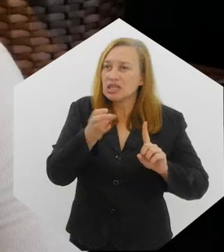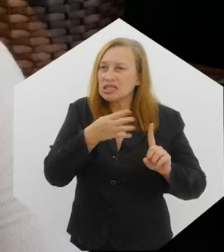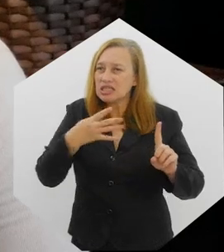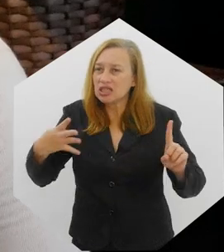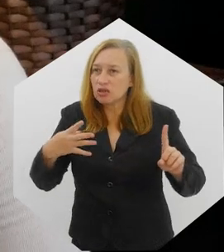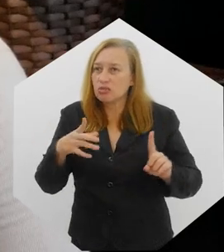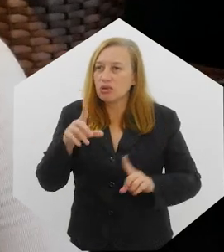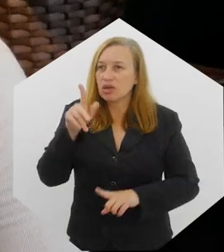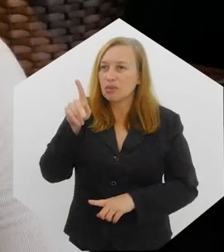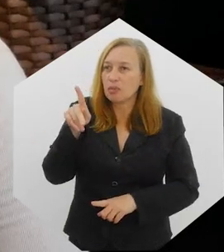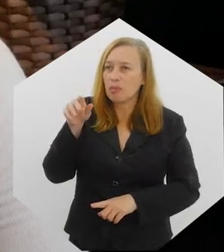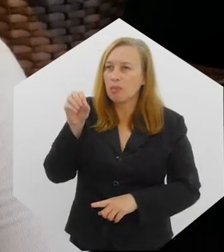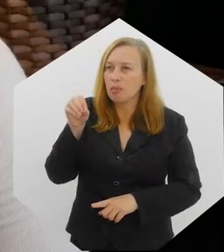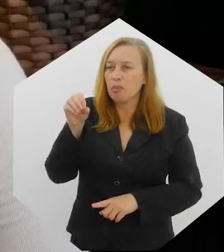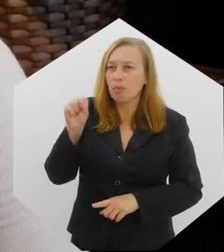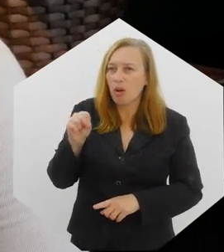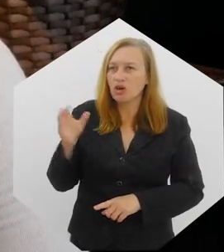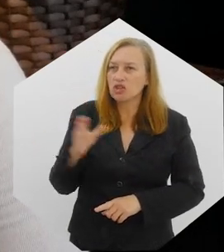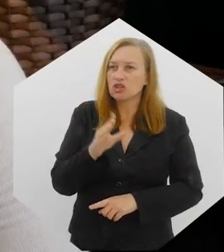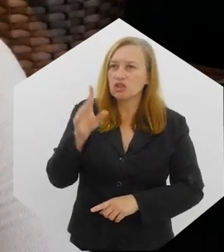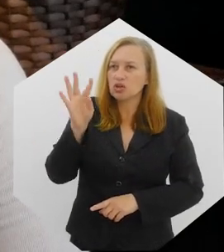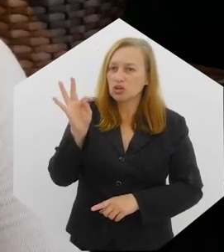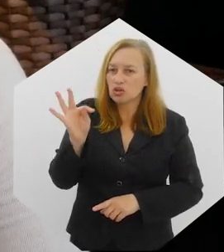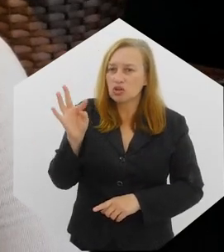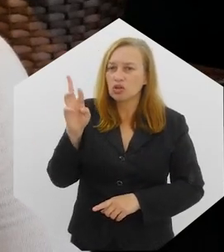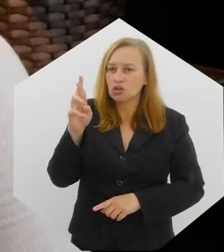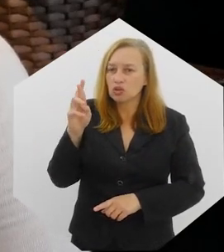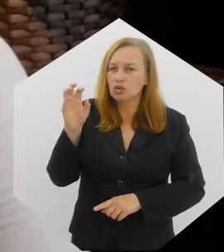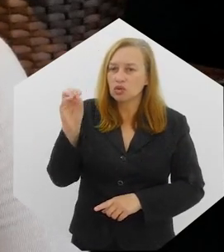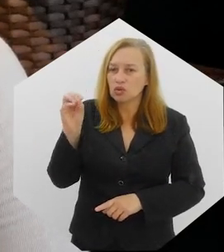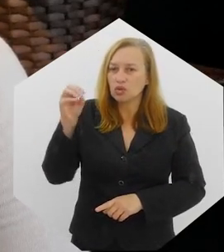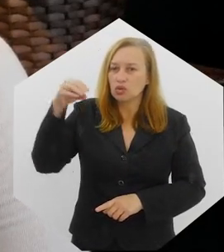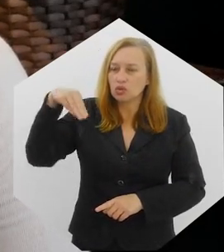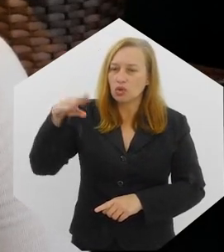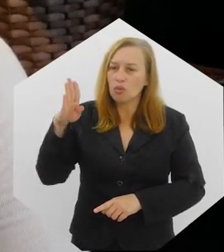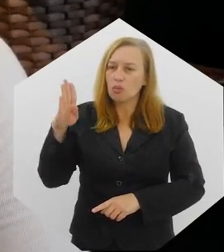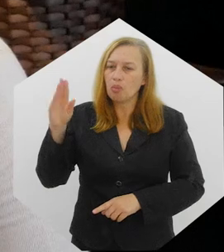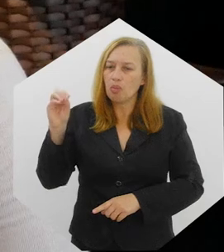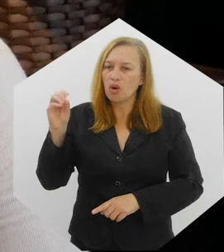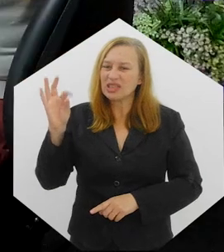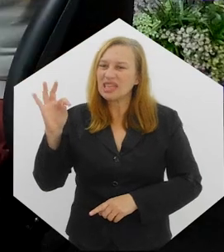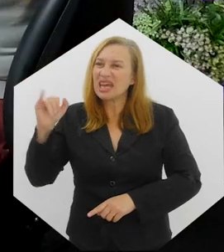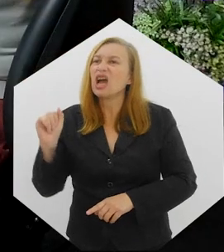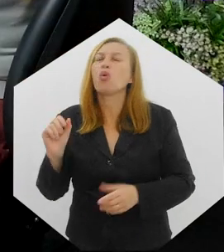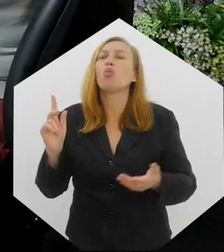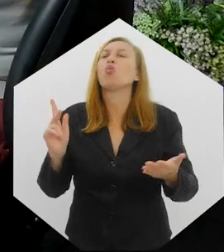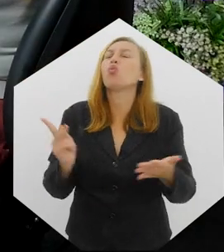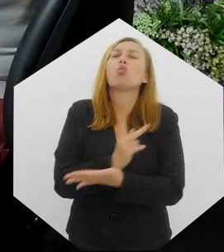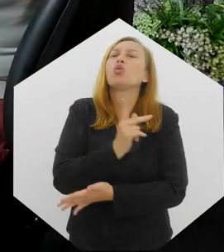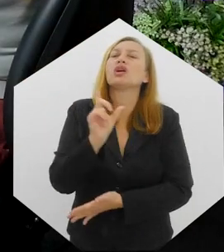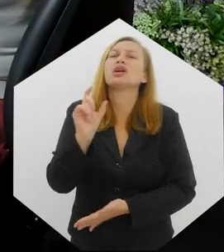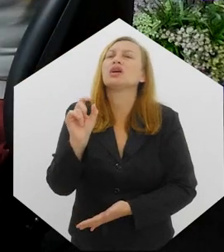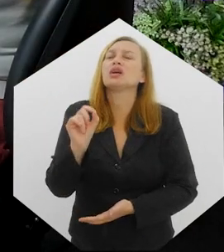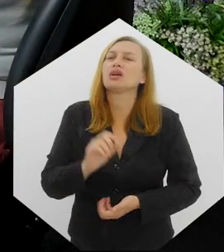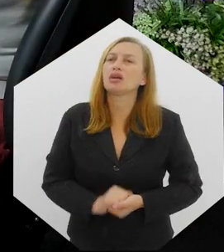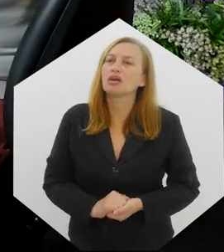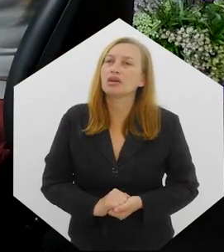pós-trombótica. Doutora, o que que significa essa síndrome? O que acontece, né, no organismo da